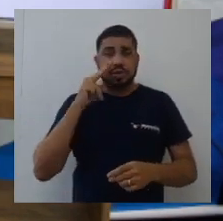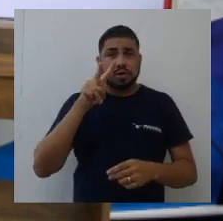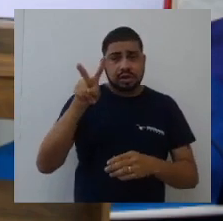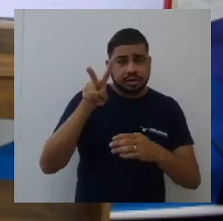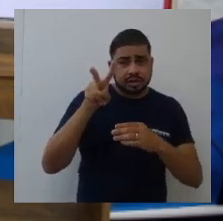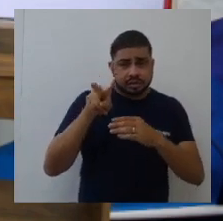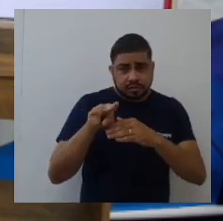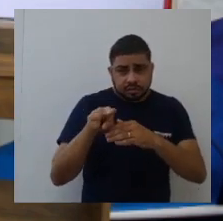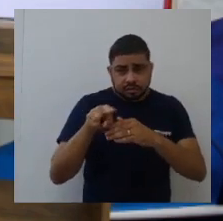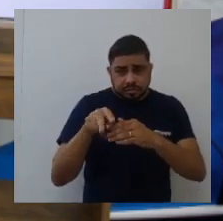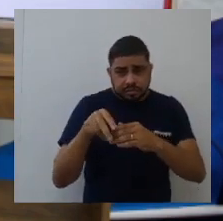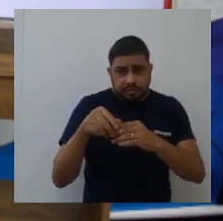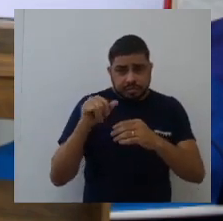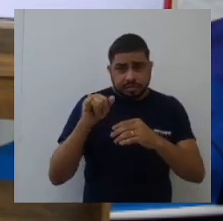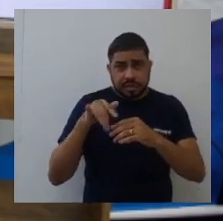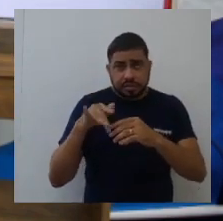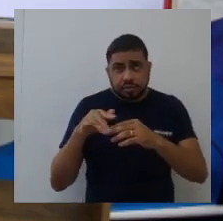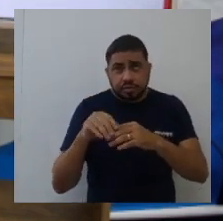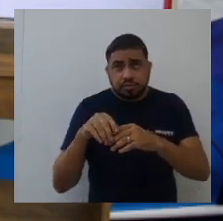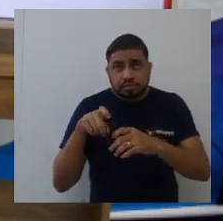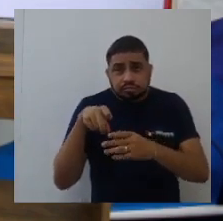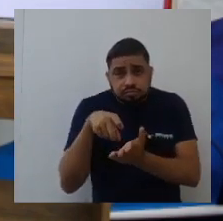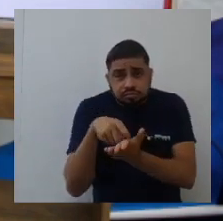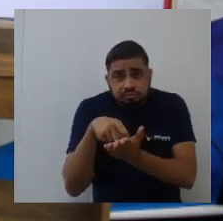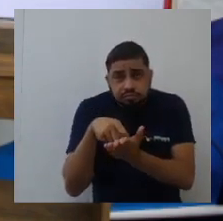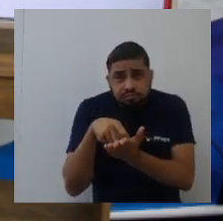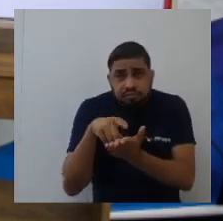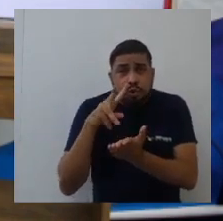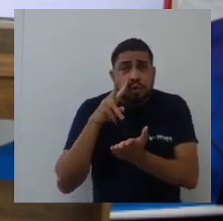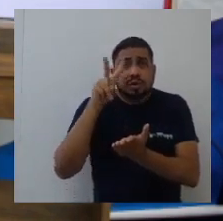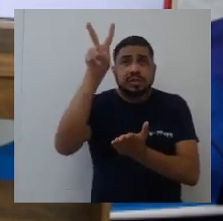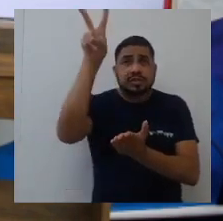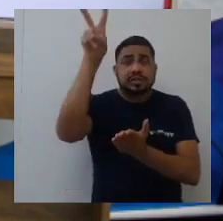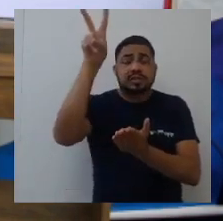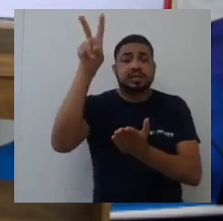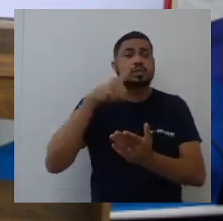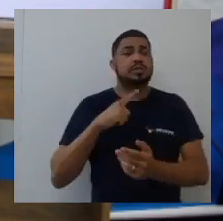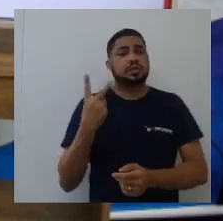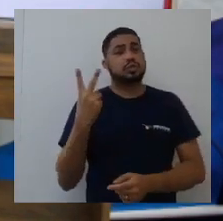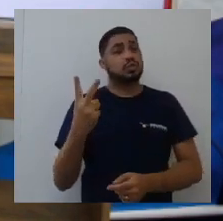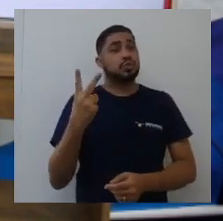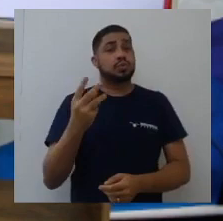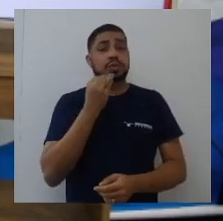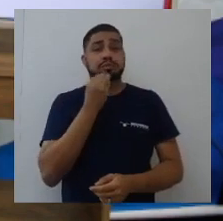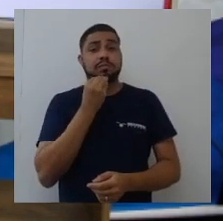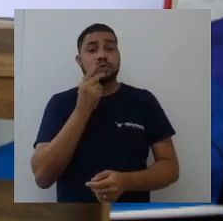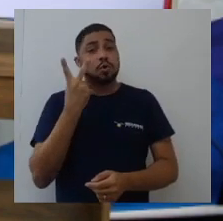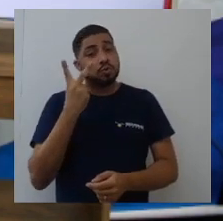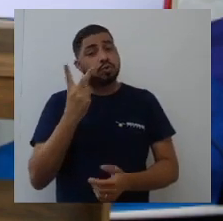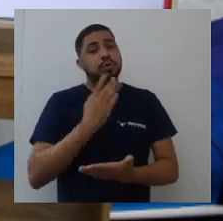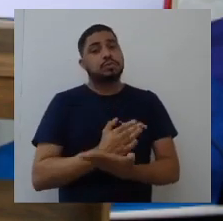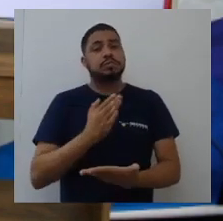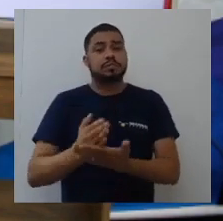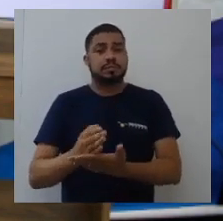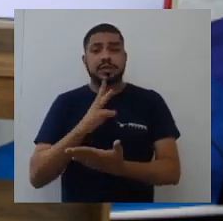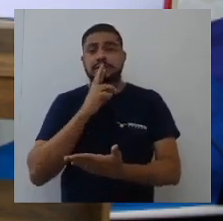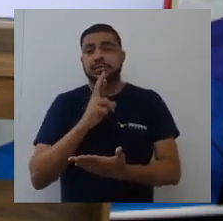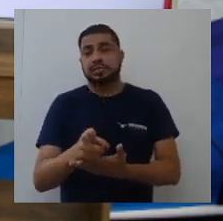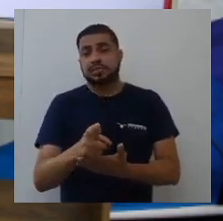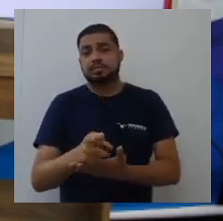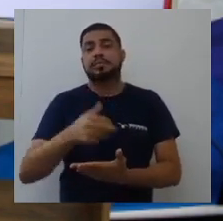do chão, o ponto alto do prédio. Então, eu teria duas possibilidades, ou duas etapas para resolver a questão.